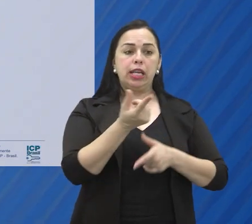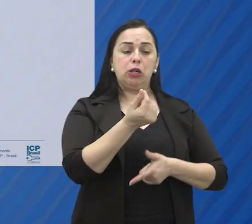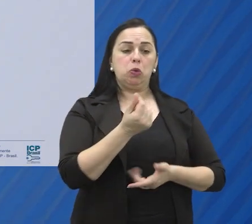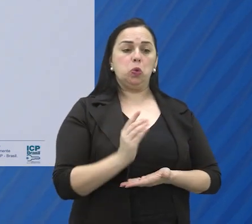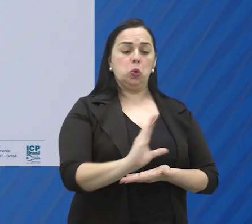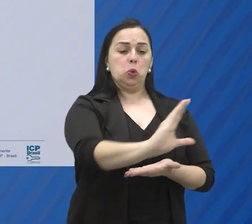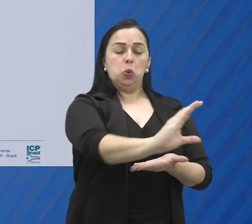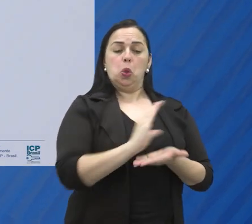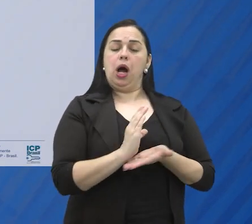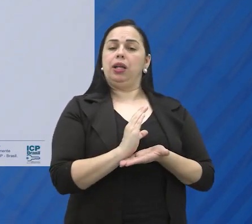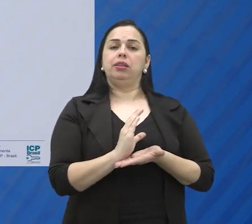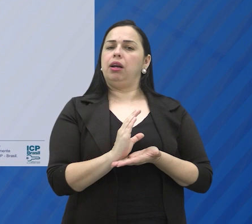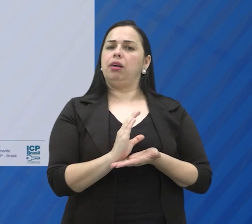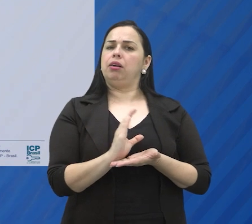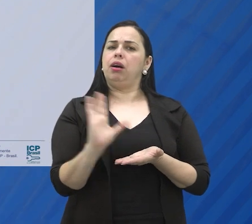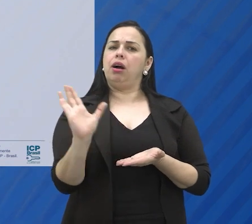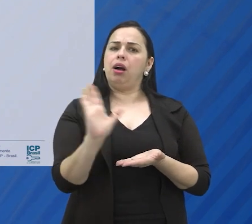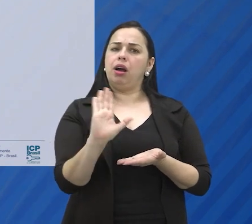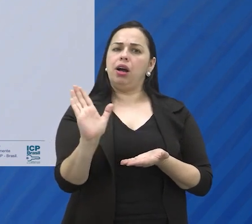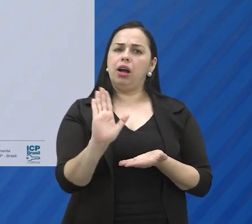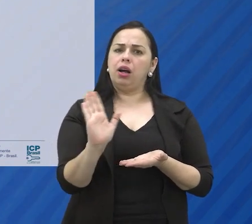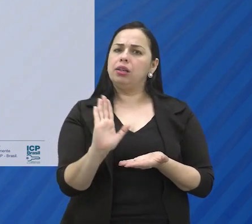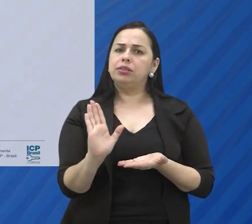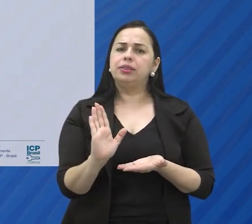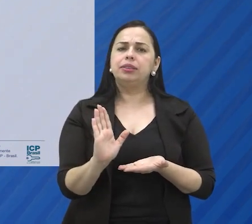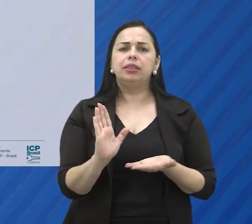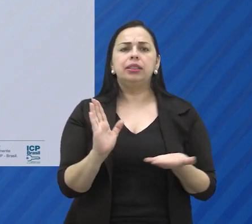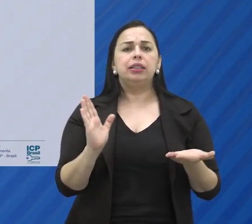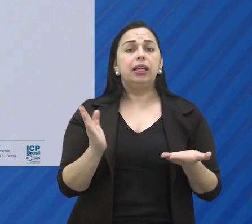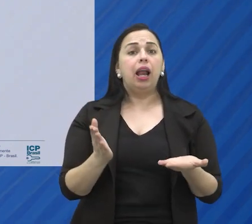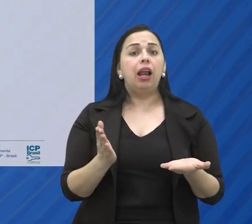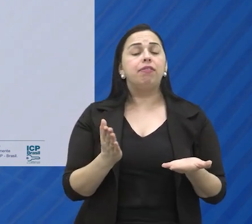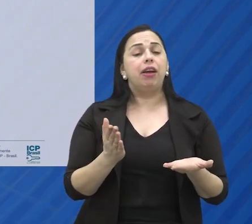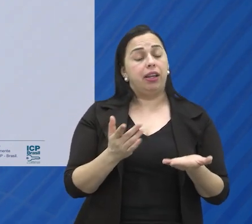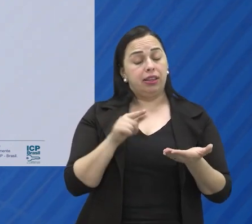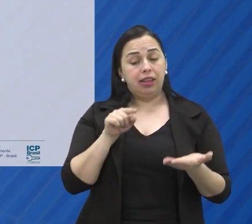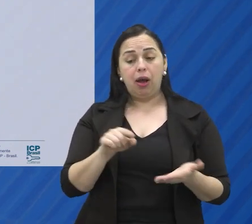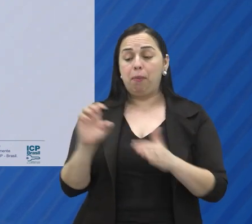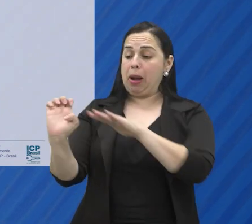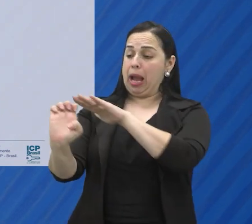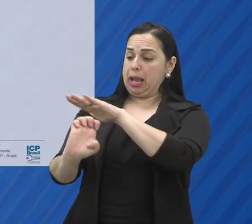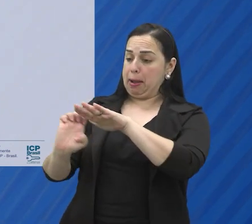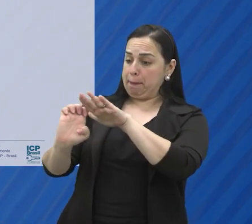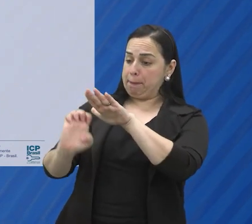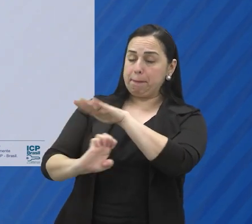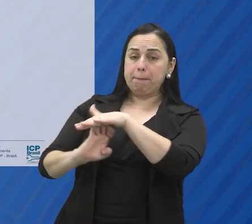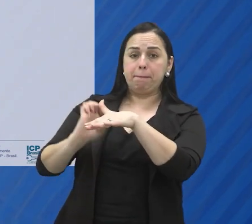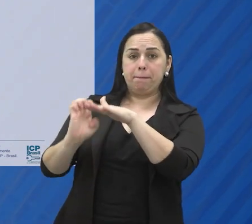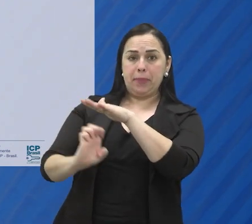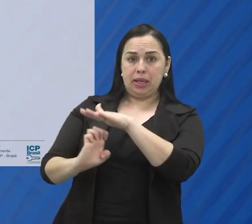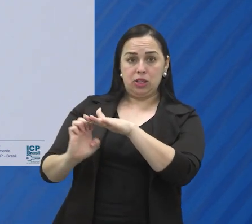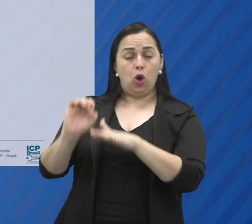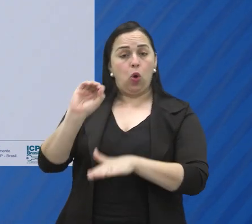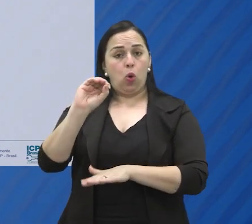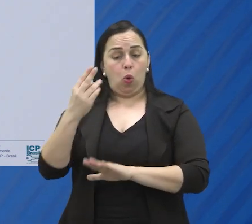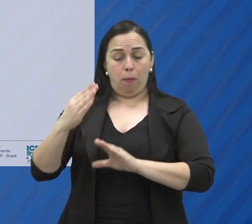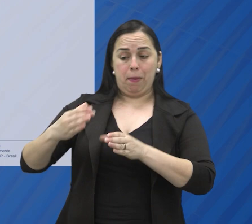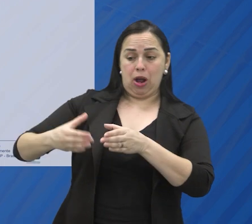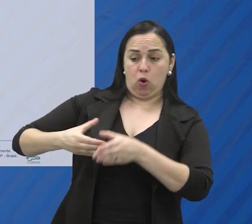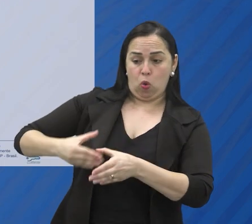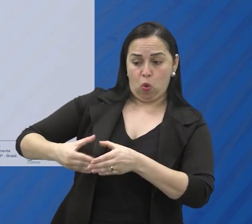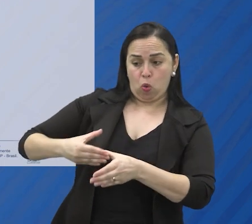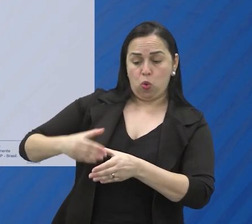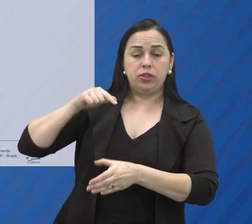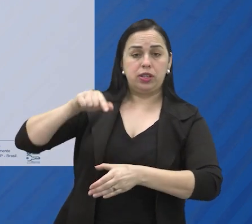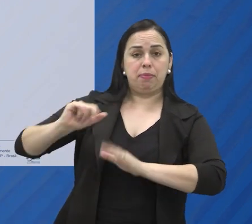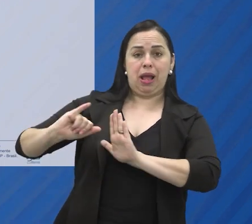execução do projeto, o que, além de facilitar a operação do Executivo, ajuda também no trabalho de